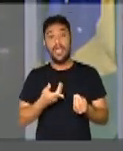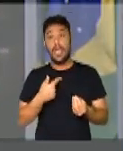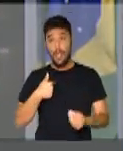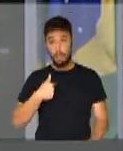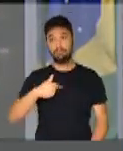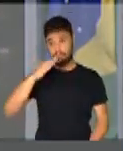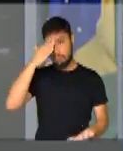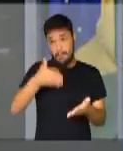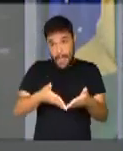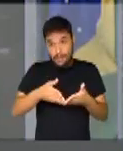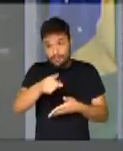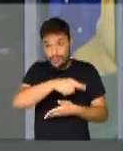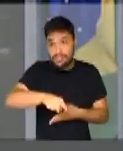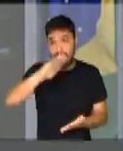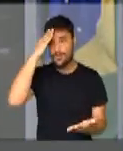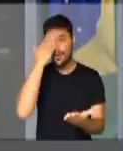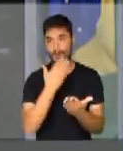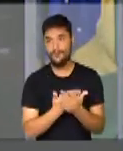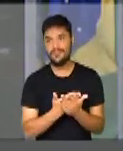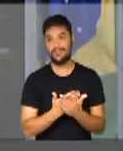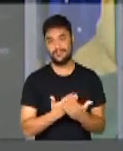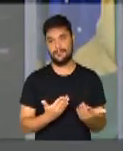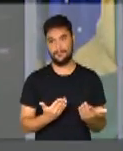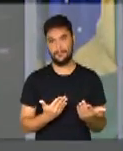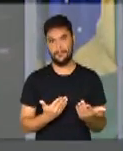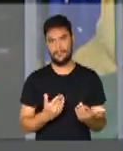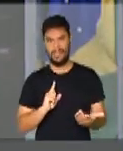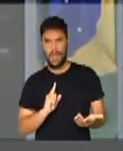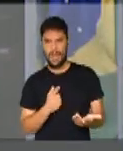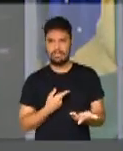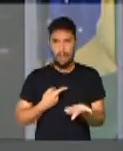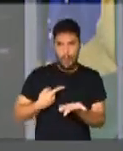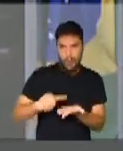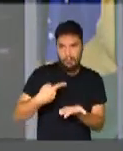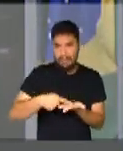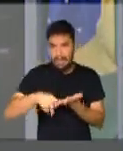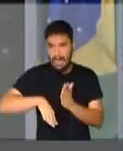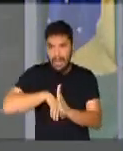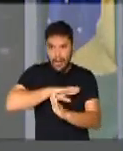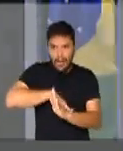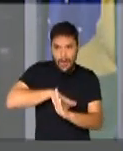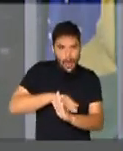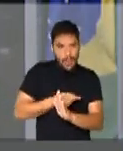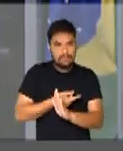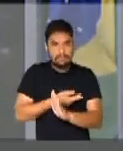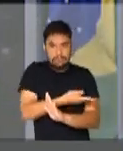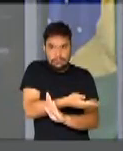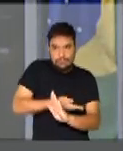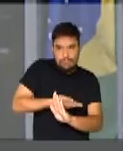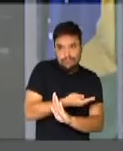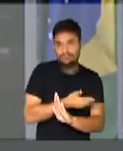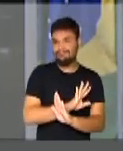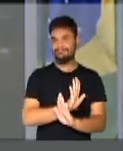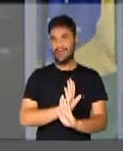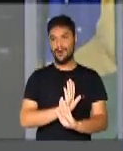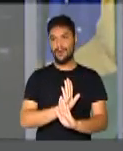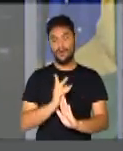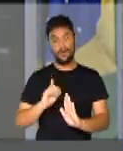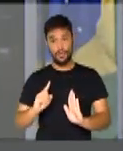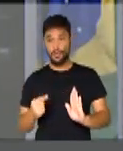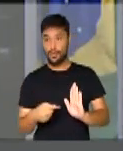confiança, porque aqui nós estamos discutindo o preço. Nós estamos discutindo os valores desta